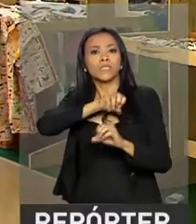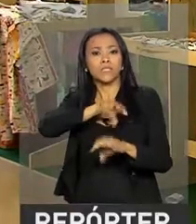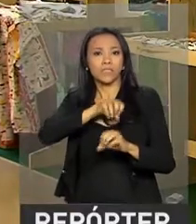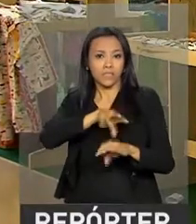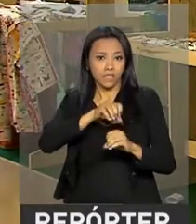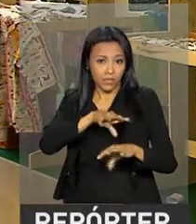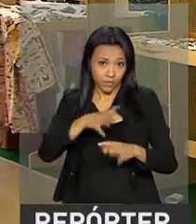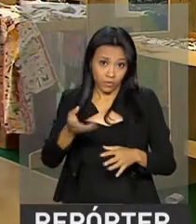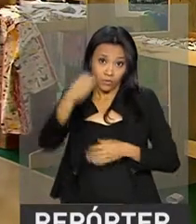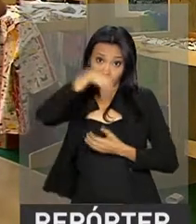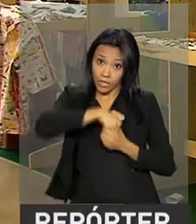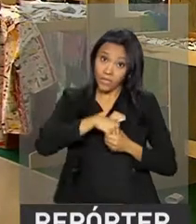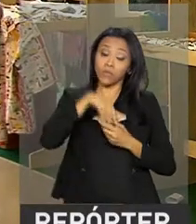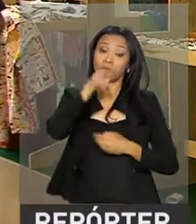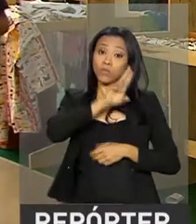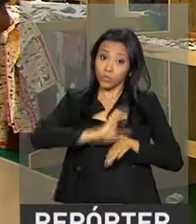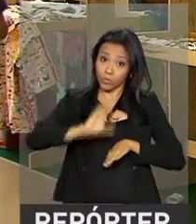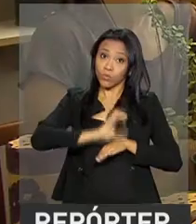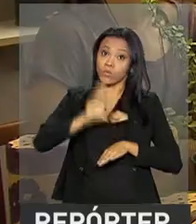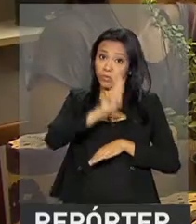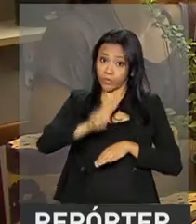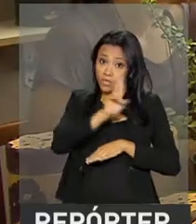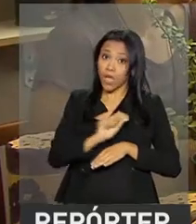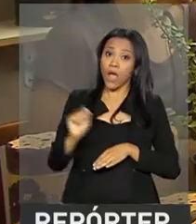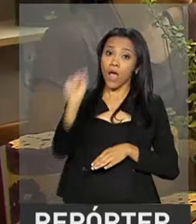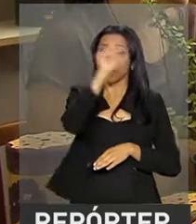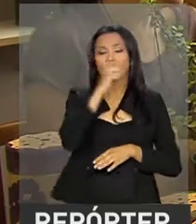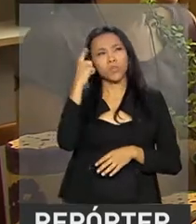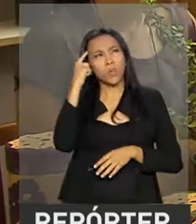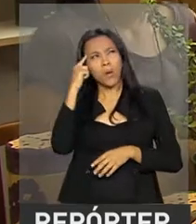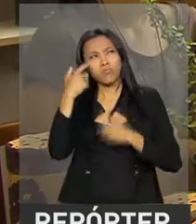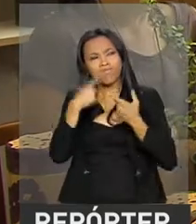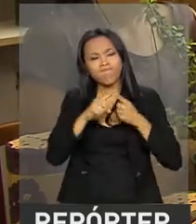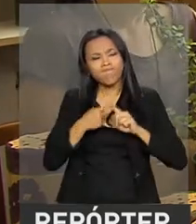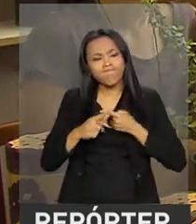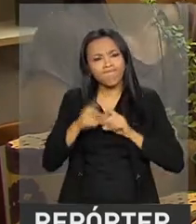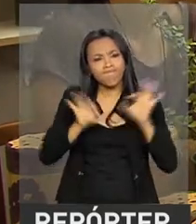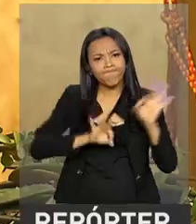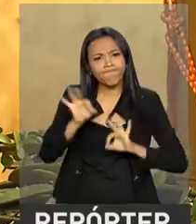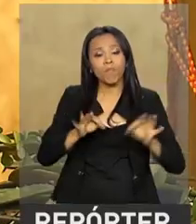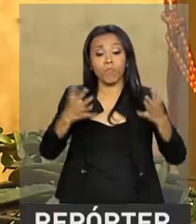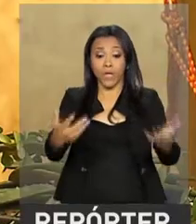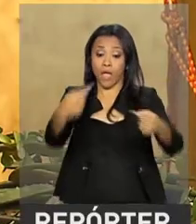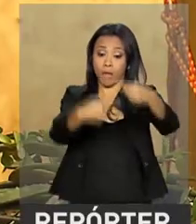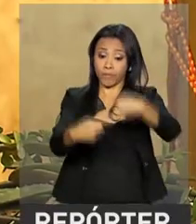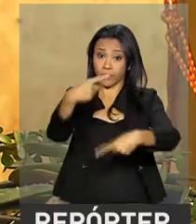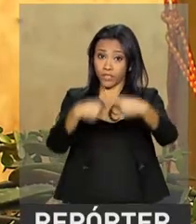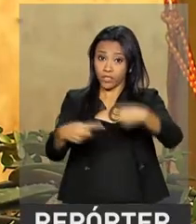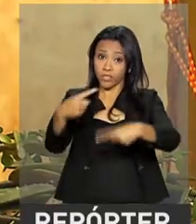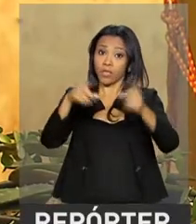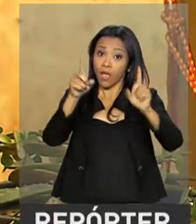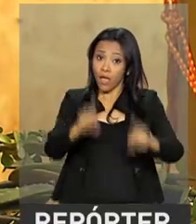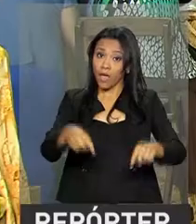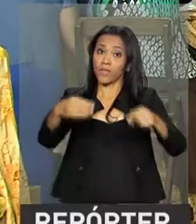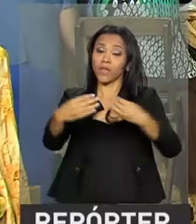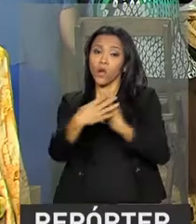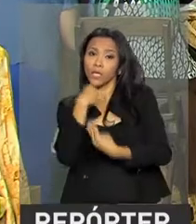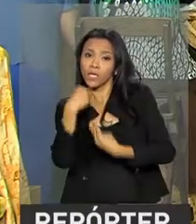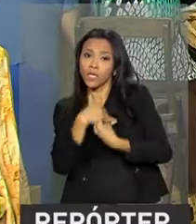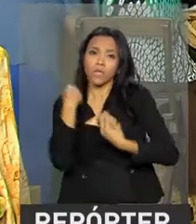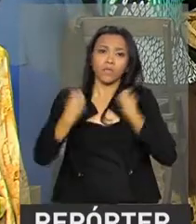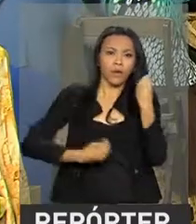nas universidades, nos institutos federais. A política nacional é que direciona e dá todo esse conjunto